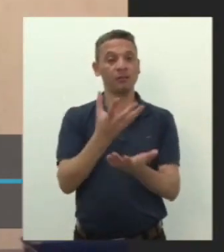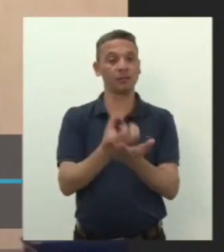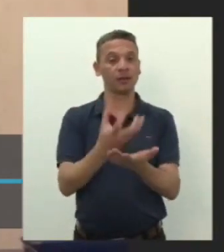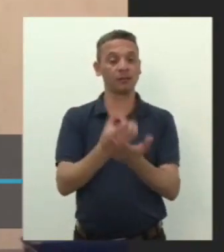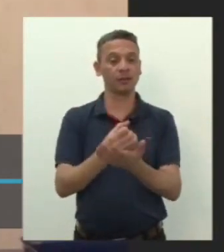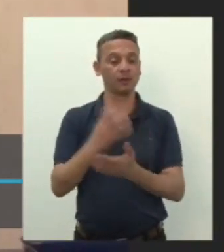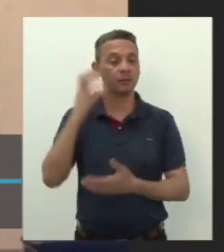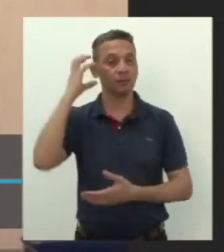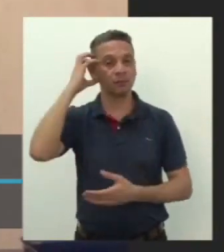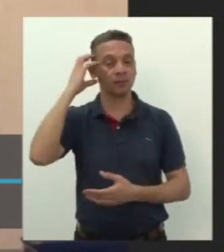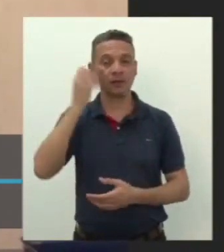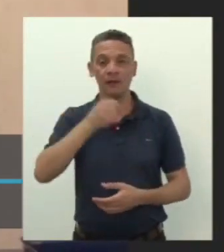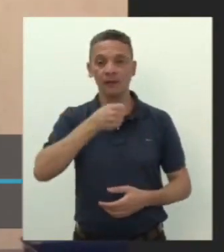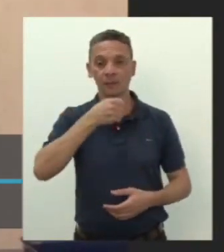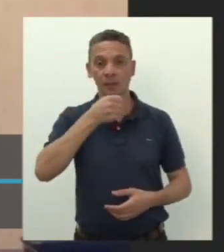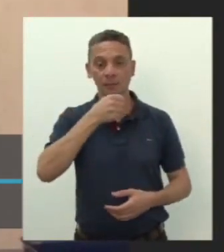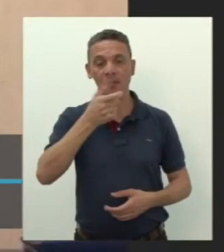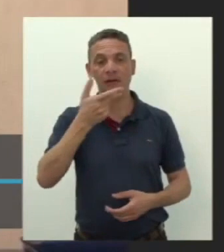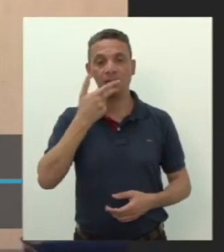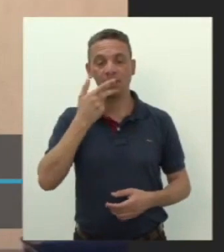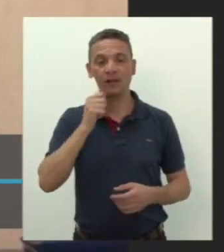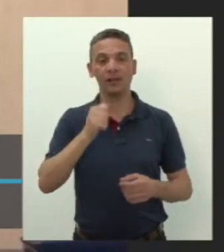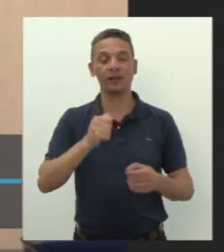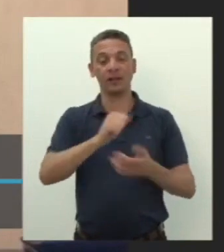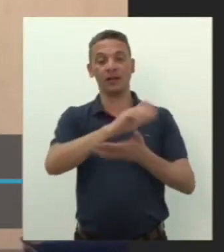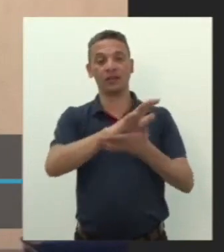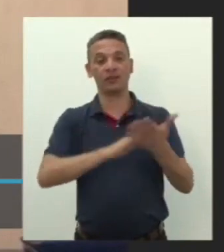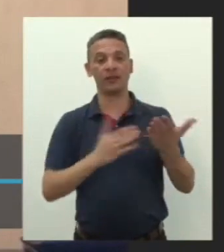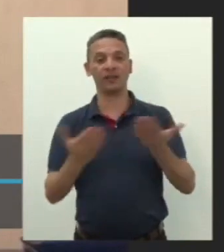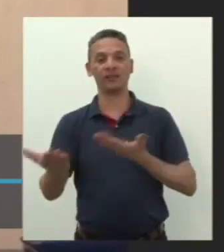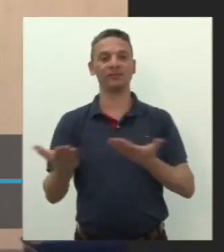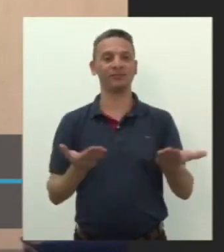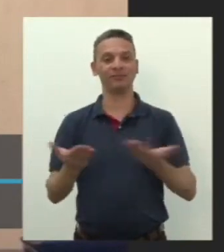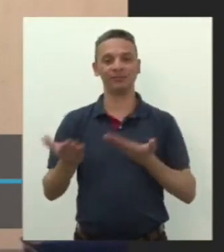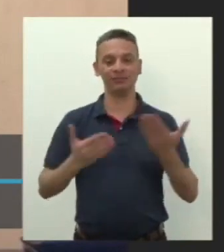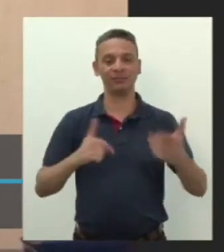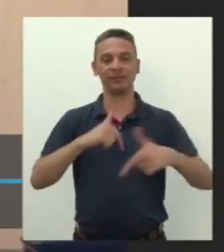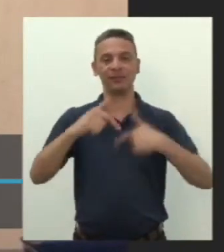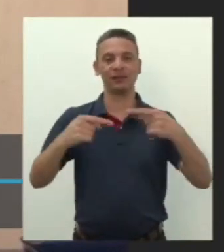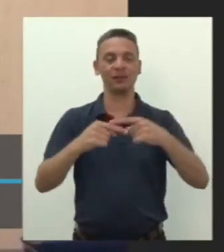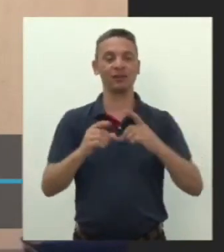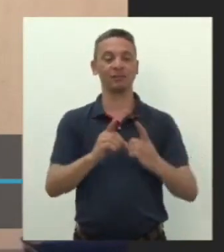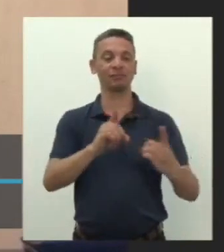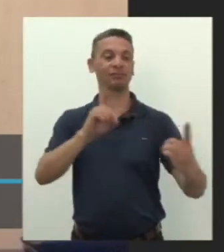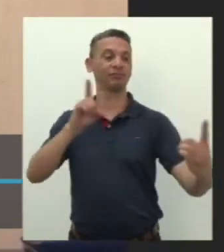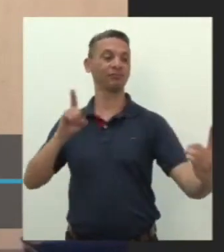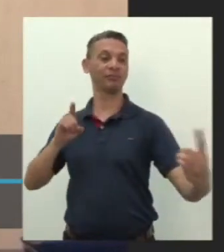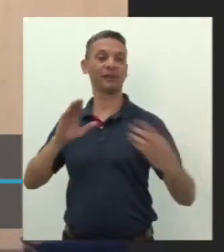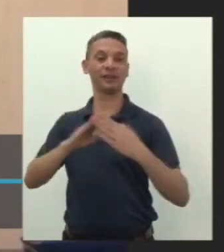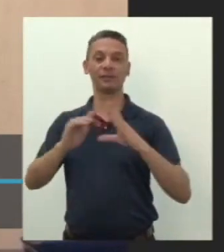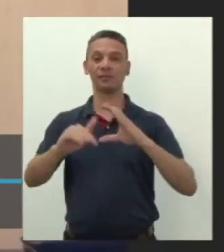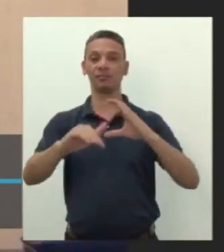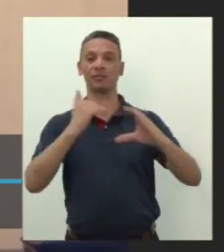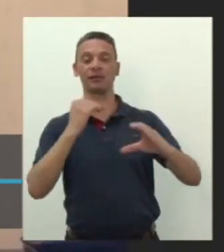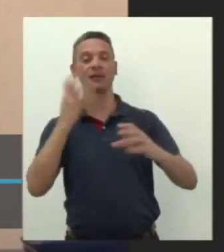já disse, que é para facilitar a interação da atividade nesse momento que nós estamos de distanciamento, certo?